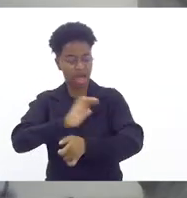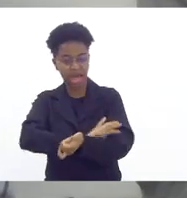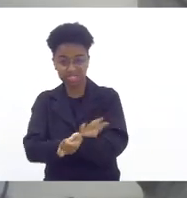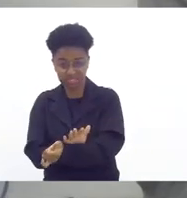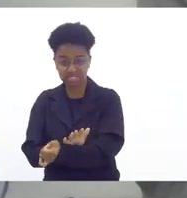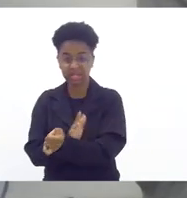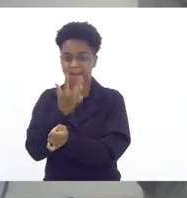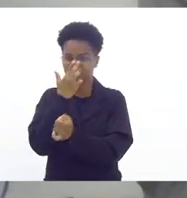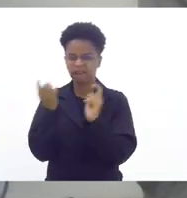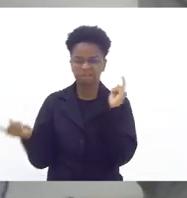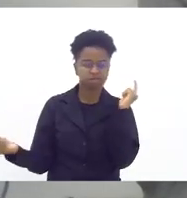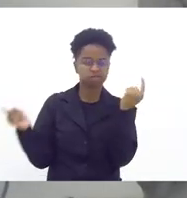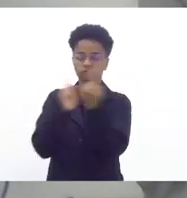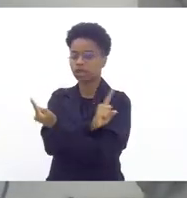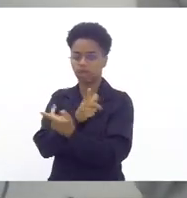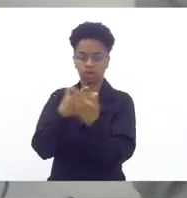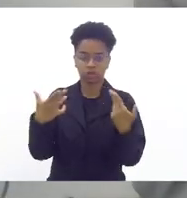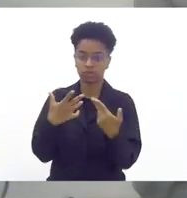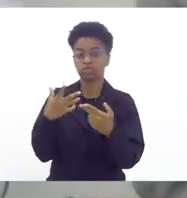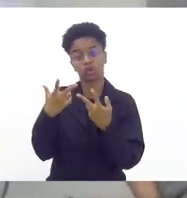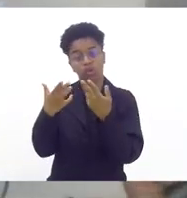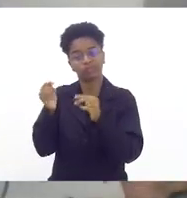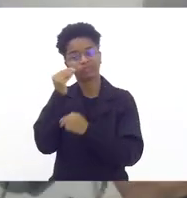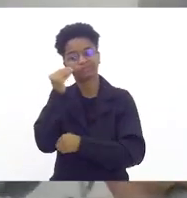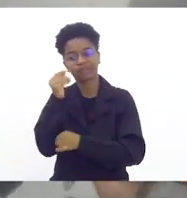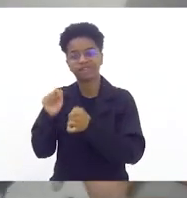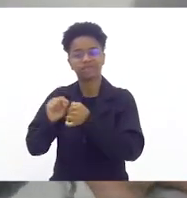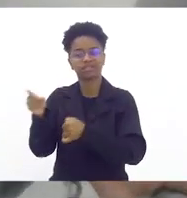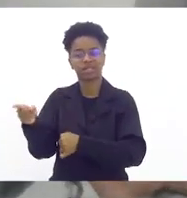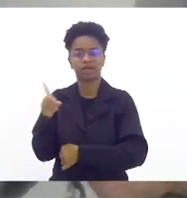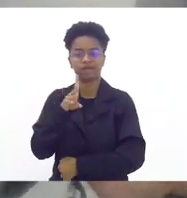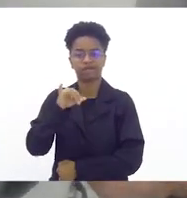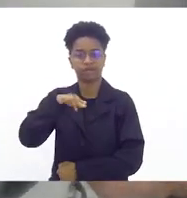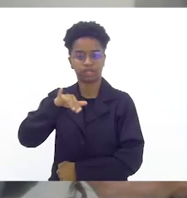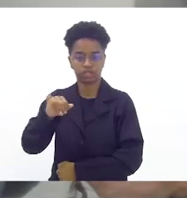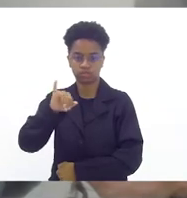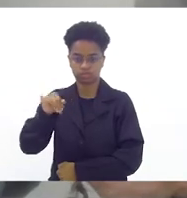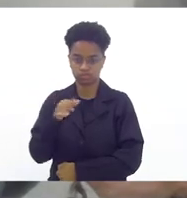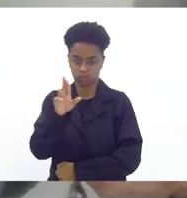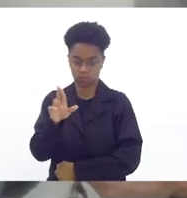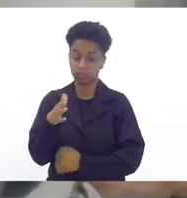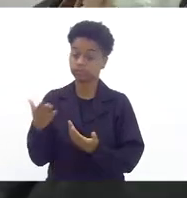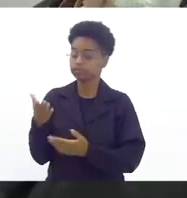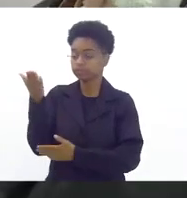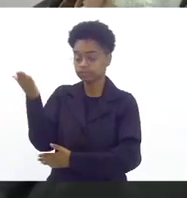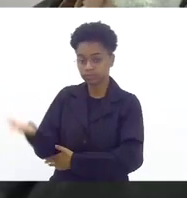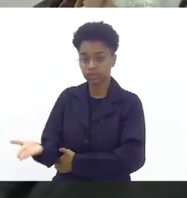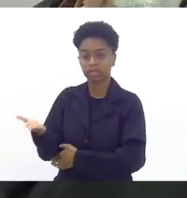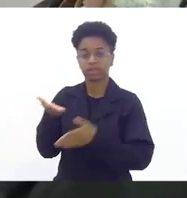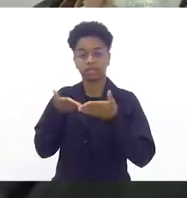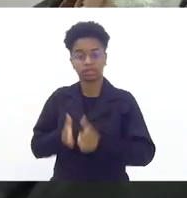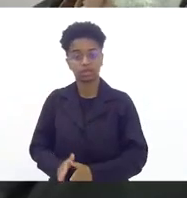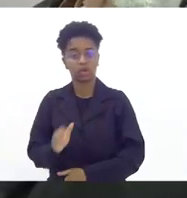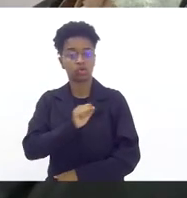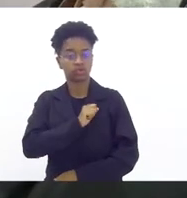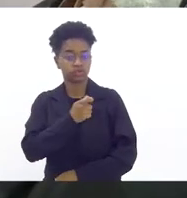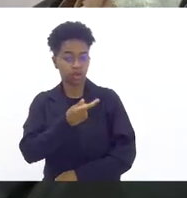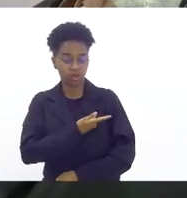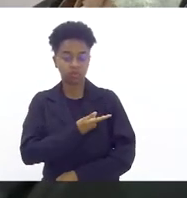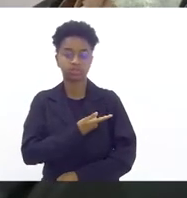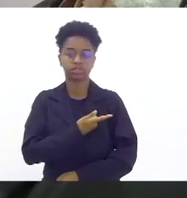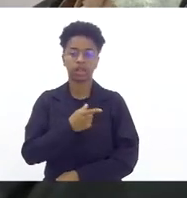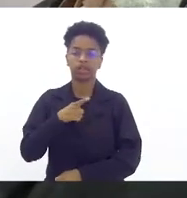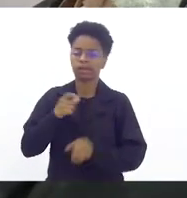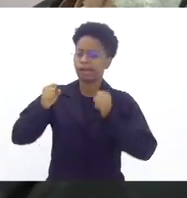era o que iam fazer com o Vini Júnior. Em bom momento, Zosemar, você, um homem de São Gonçalo, levantou